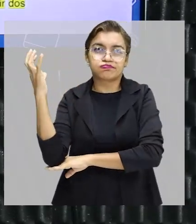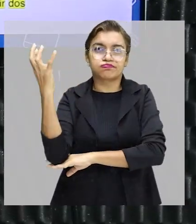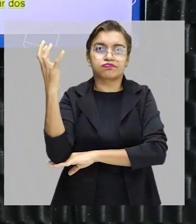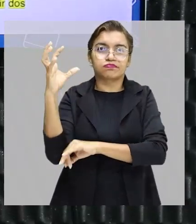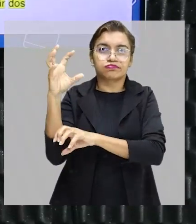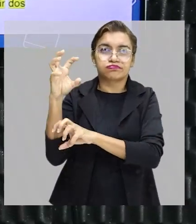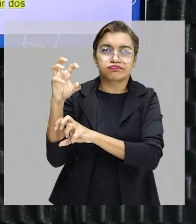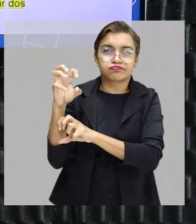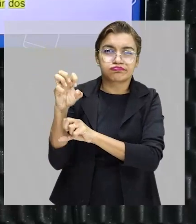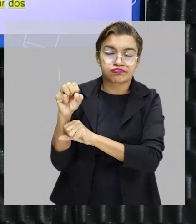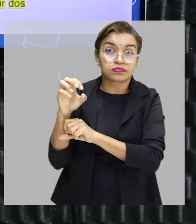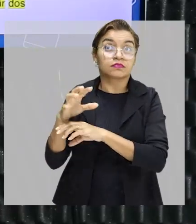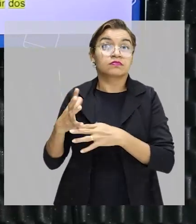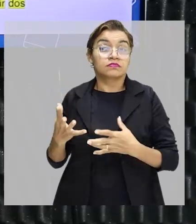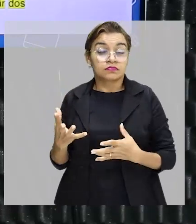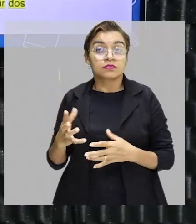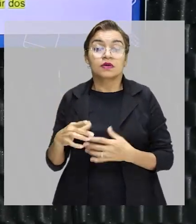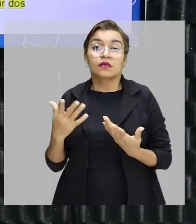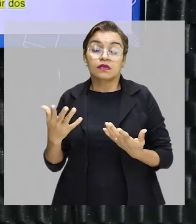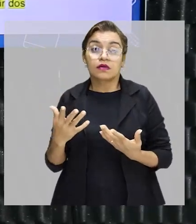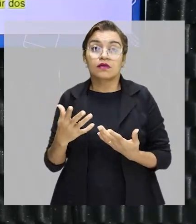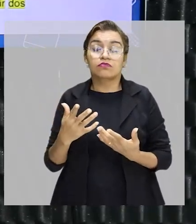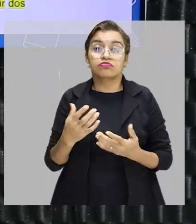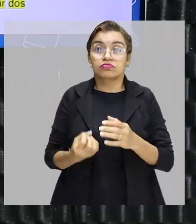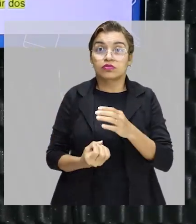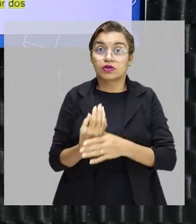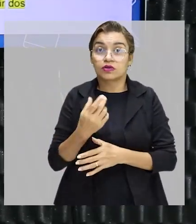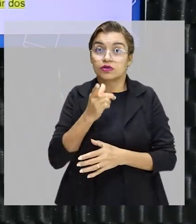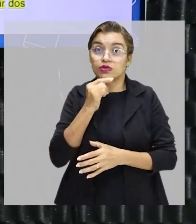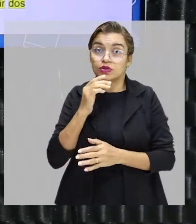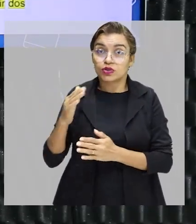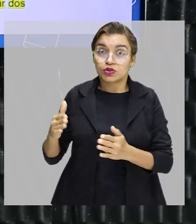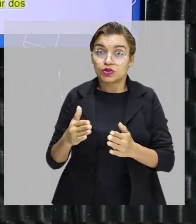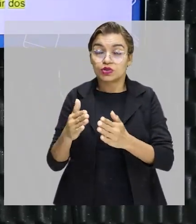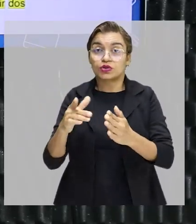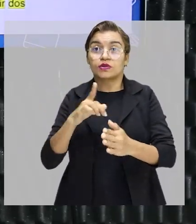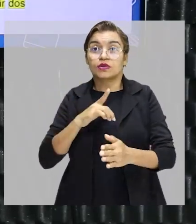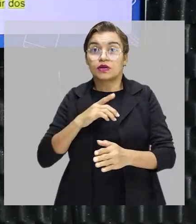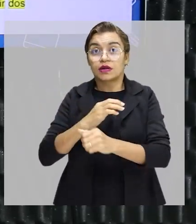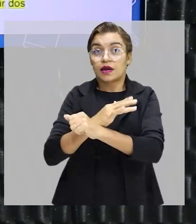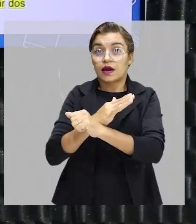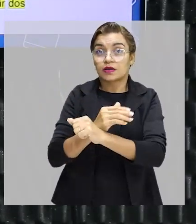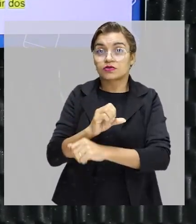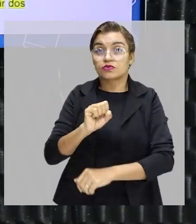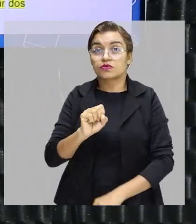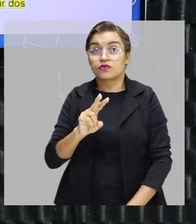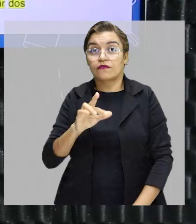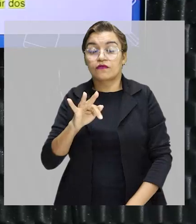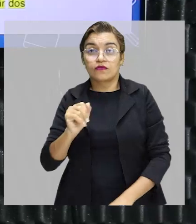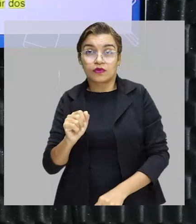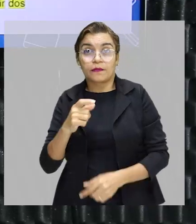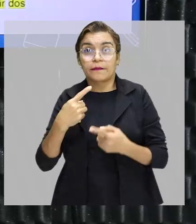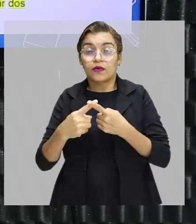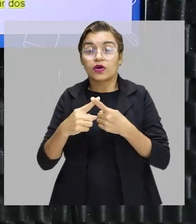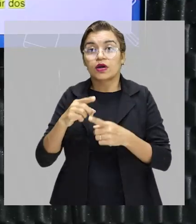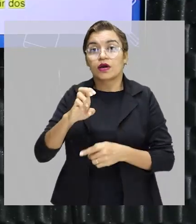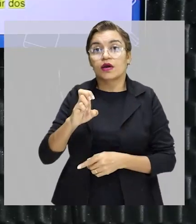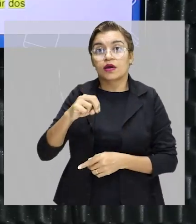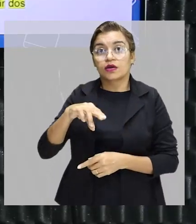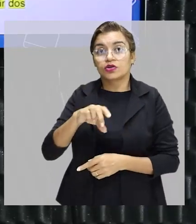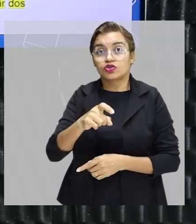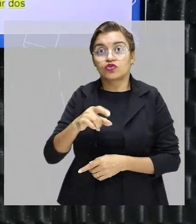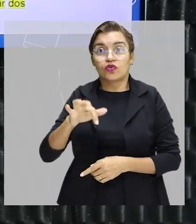ok? Então foi a formação de ácido sulfúrico no riacho, a partir do óxido de enxofre liberado